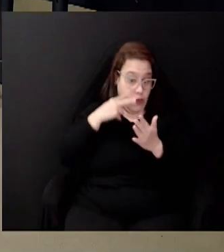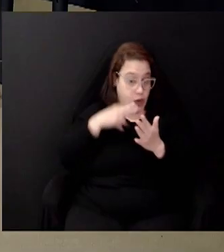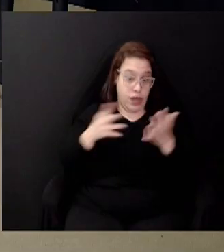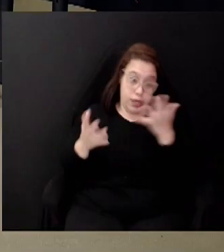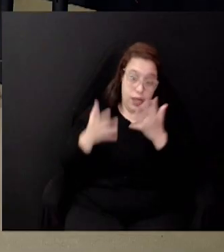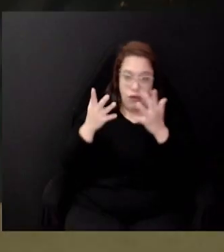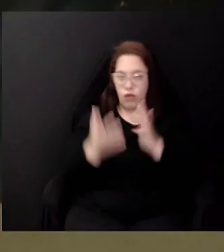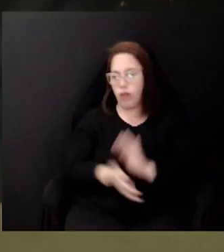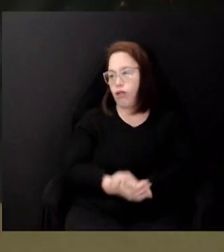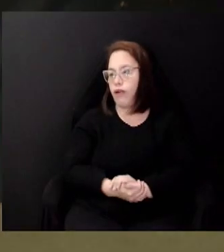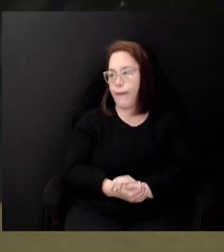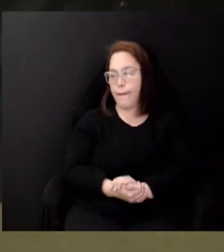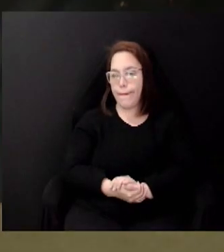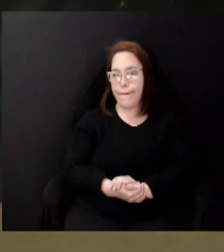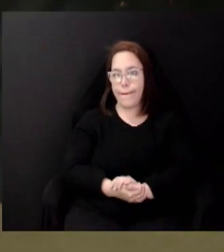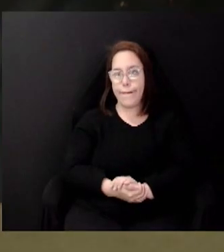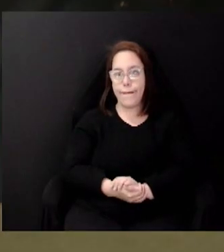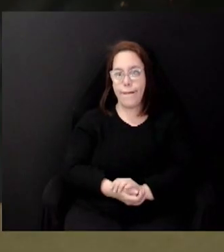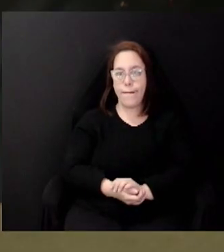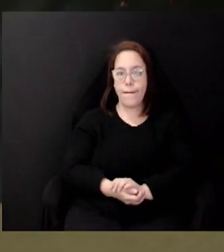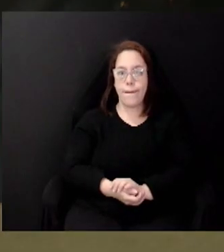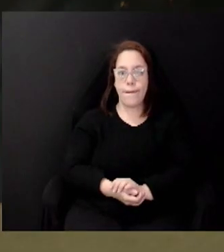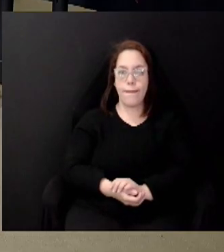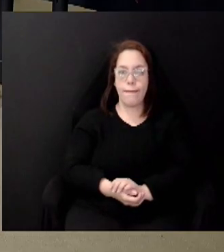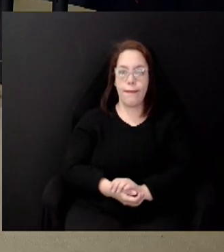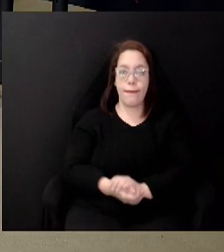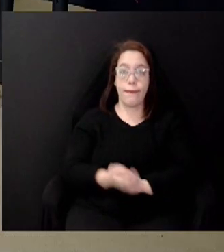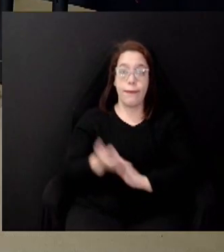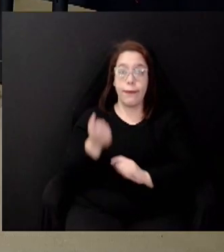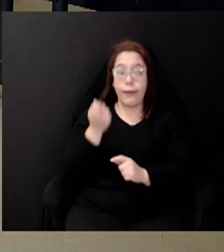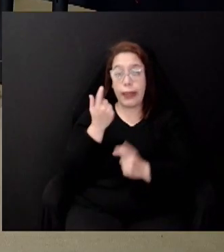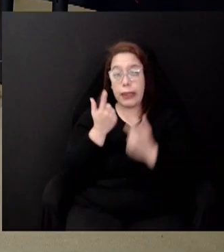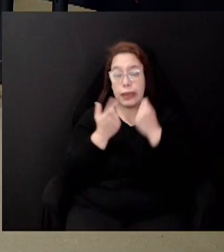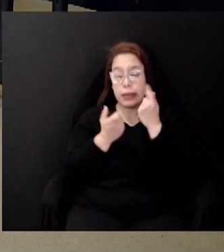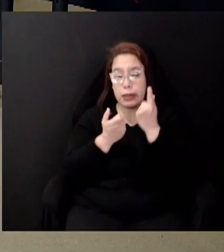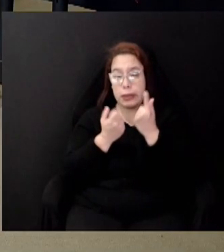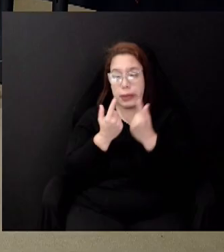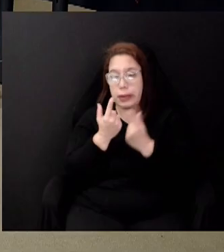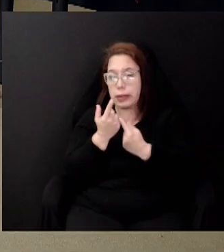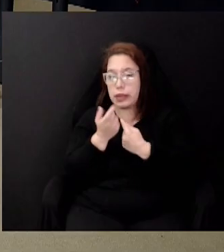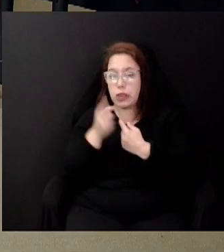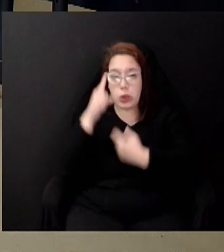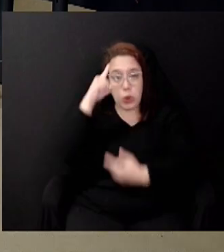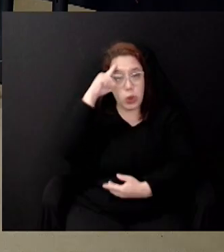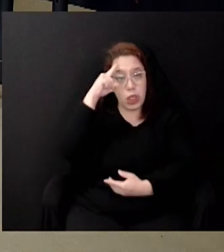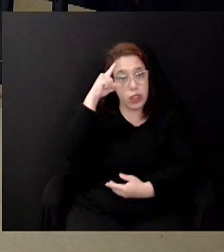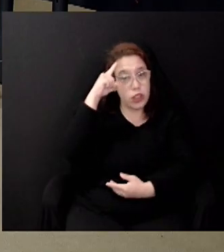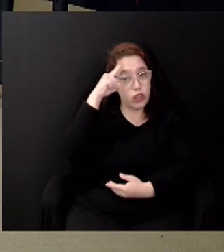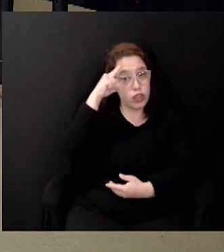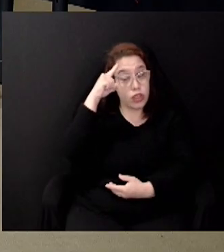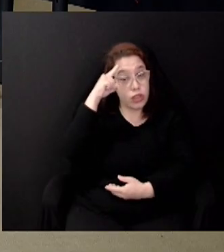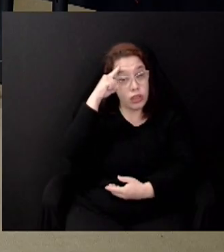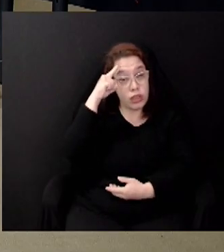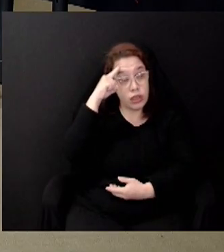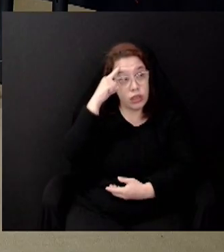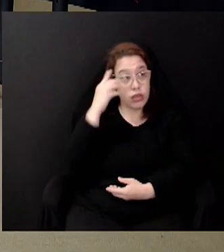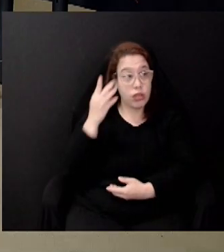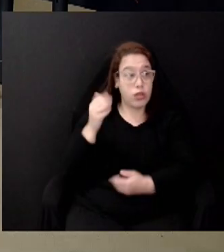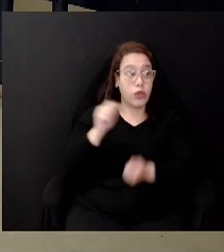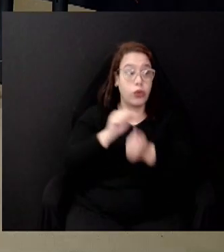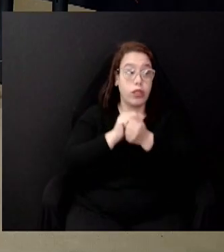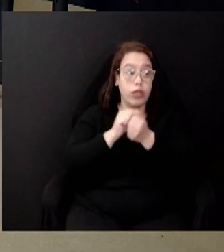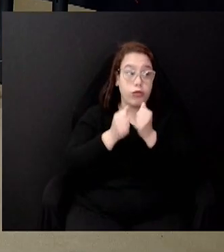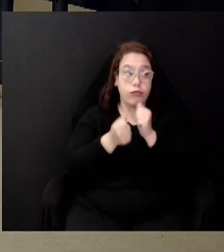é? Sim. Então, assim, são pequenas situações do dia a dia que a gente vai nos adaptando com